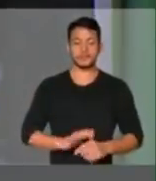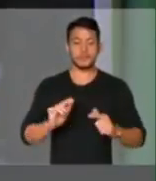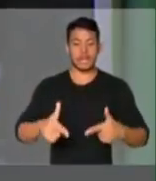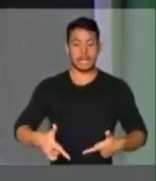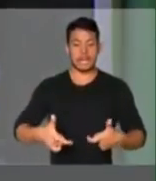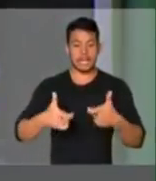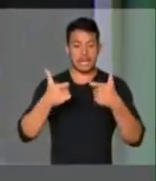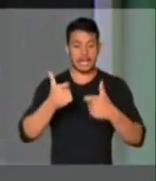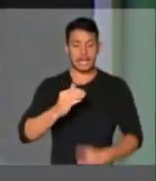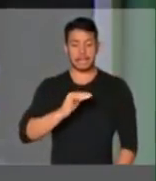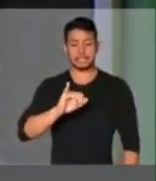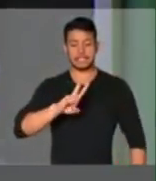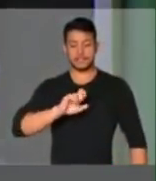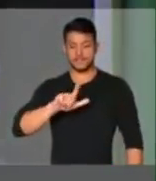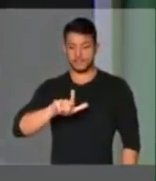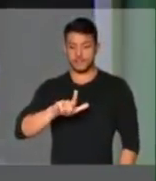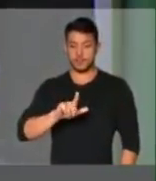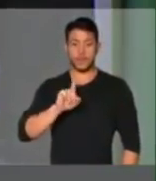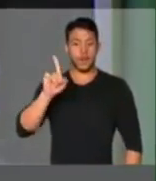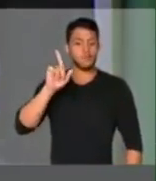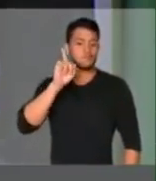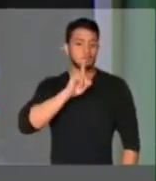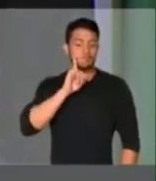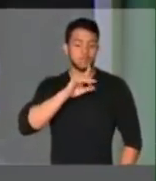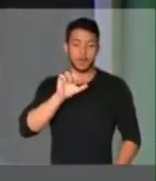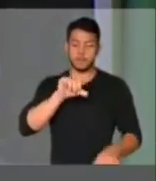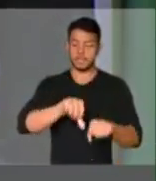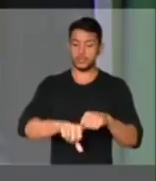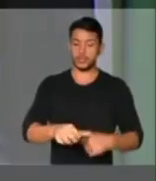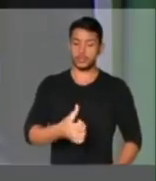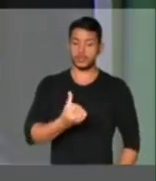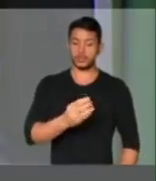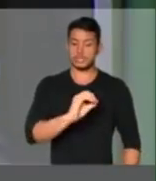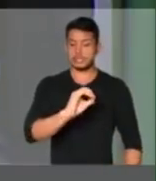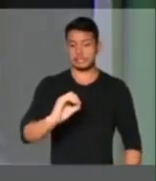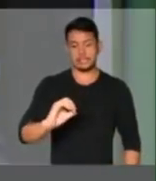mil. E de todos esses homicídios,